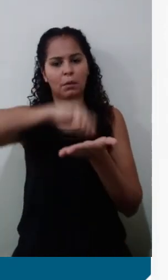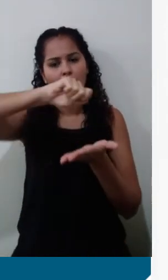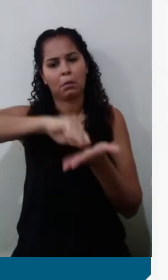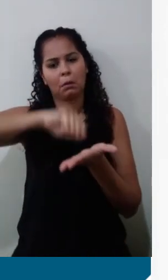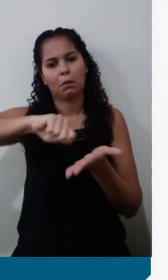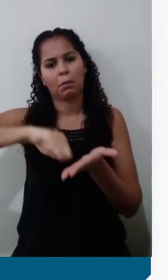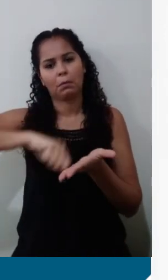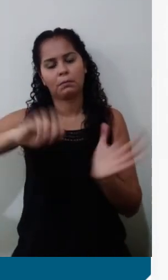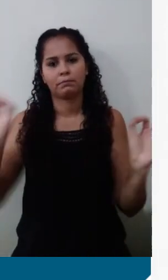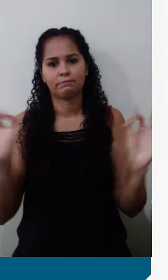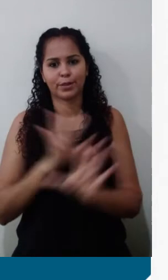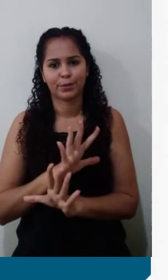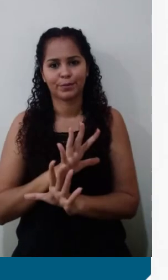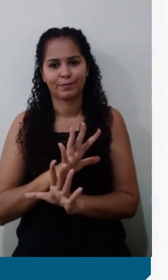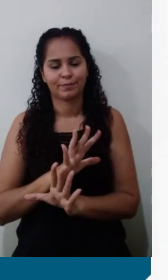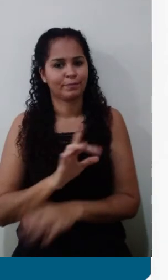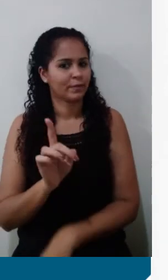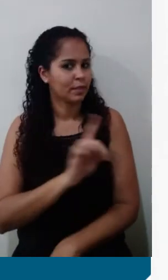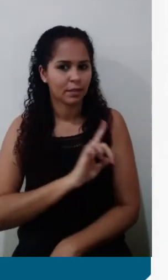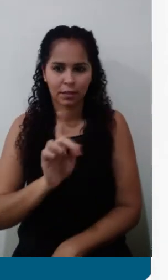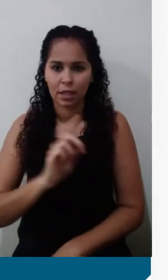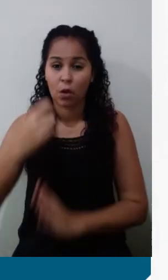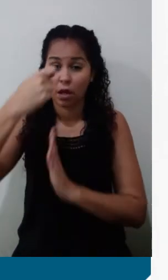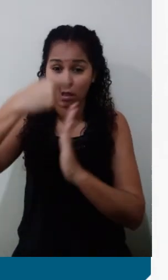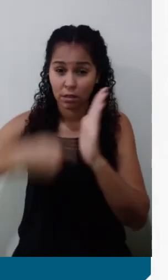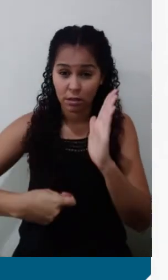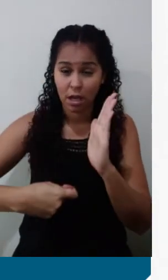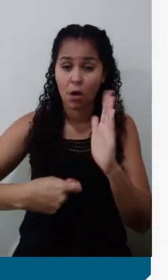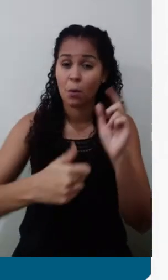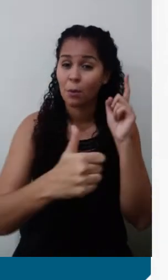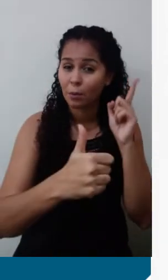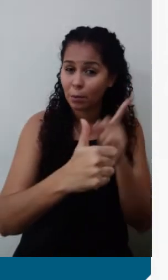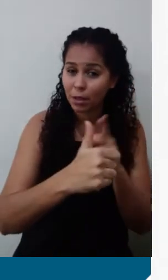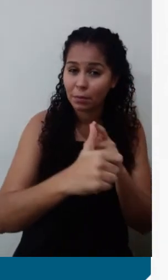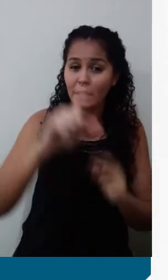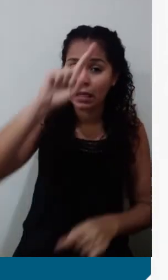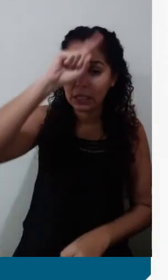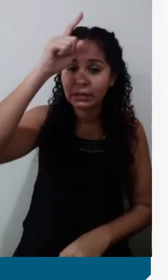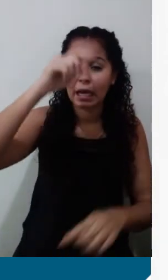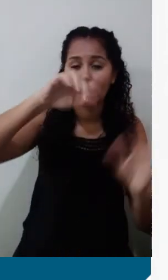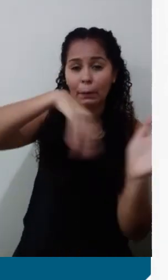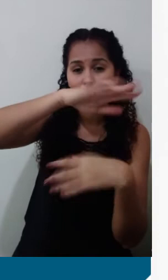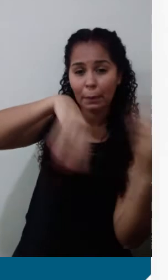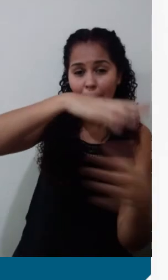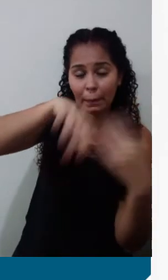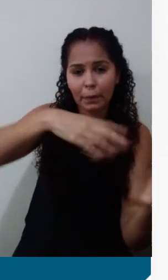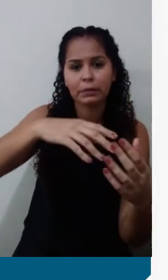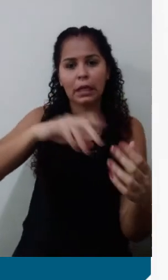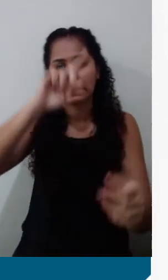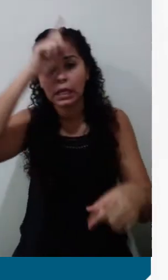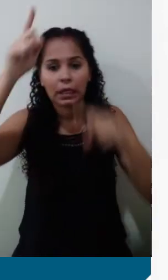único, sentar e escrever e ainda de forma organizada. Não, a redação ela vem primeiro, com as ideias bagunçadas,